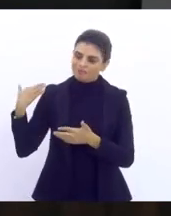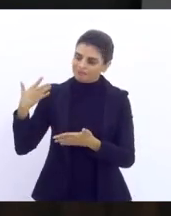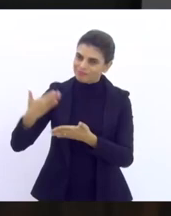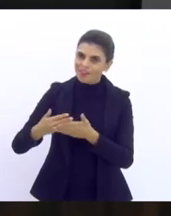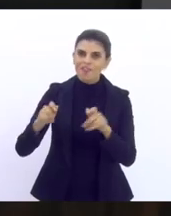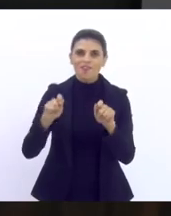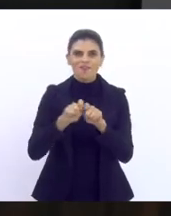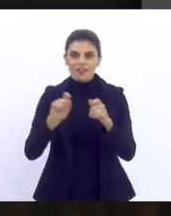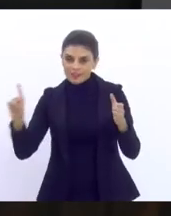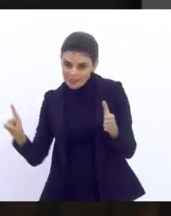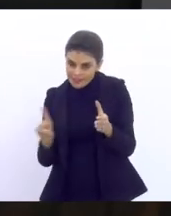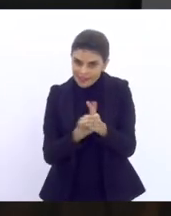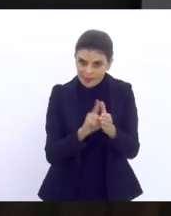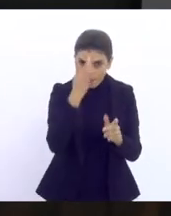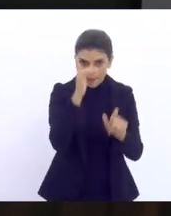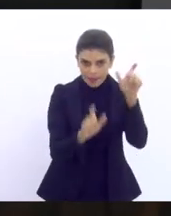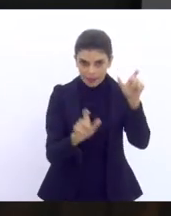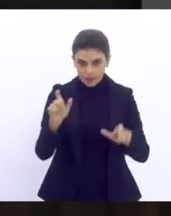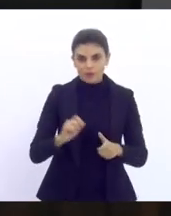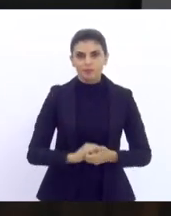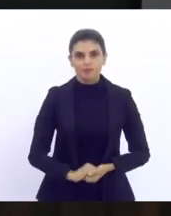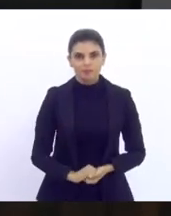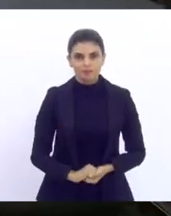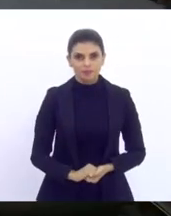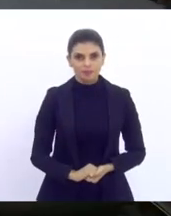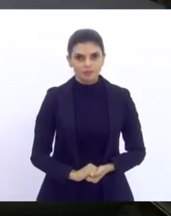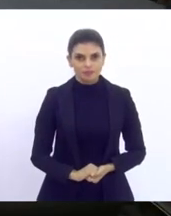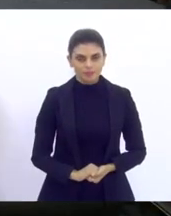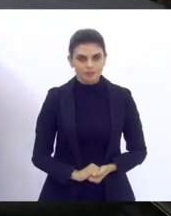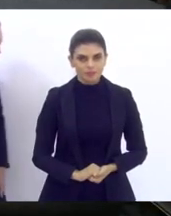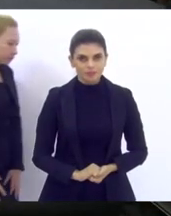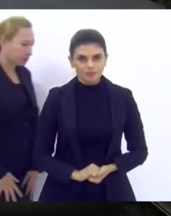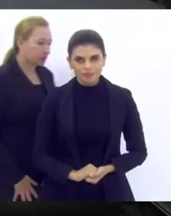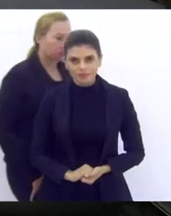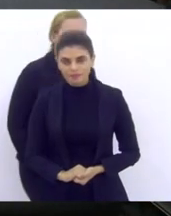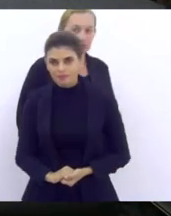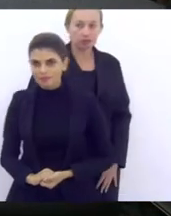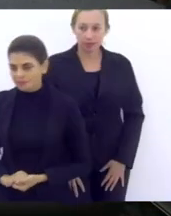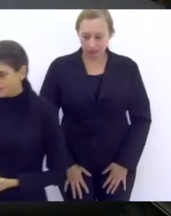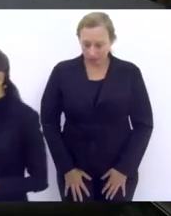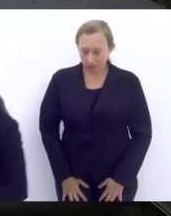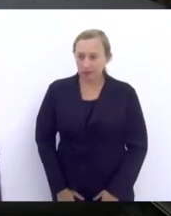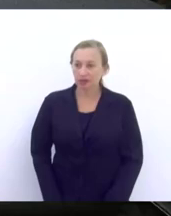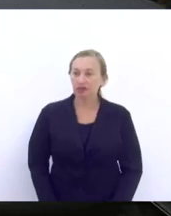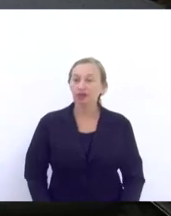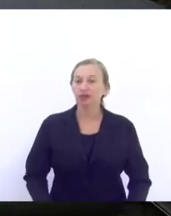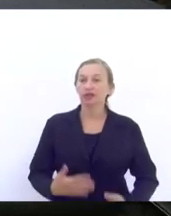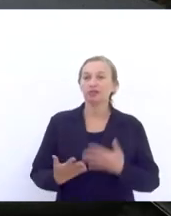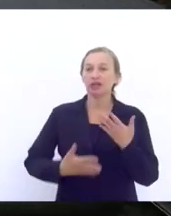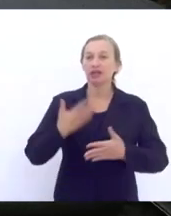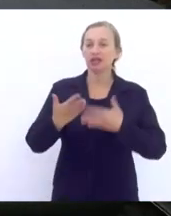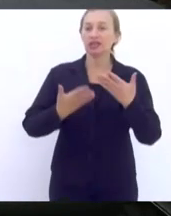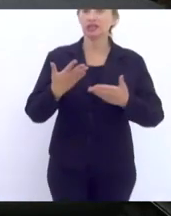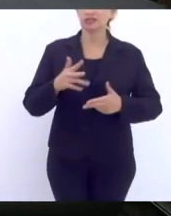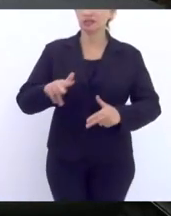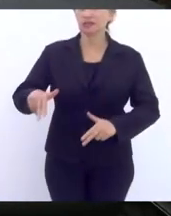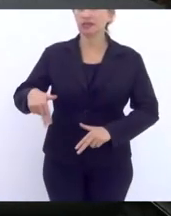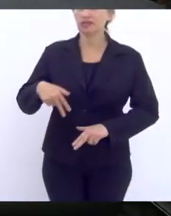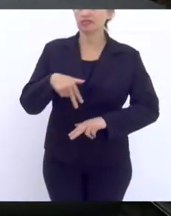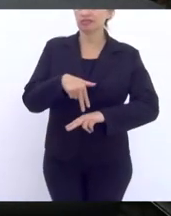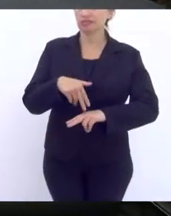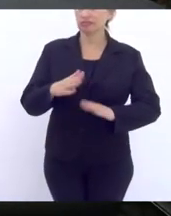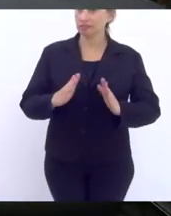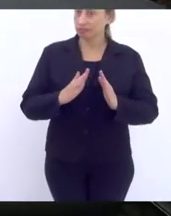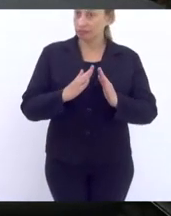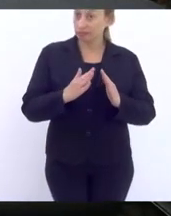na ressocialização de pessoas. A palavra está contigo. Sim, senhor deputado Daniel, é uma honra estar aqui nessa casa. Eu